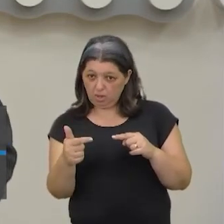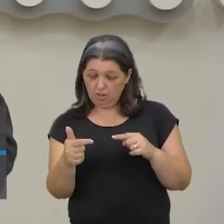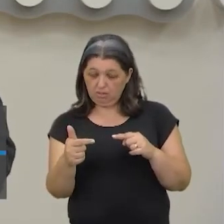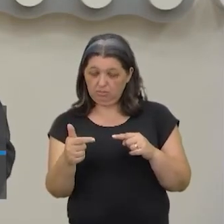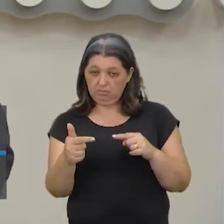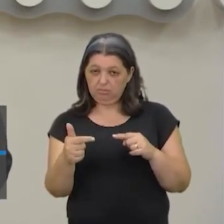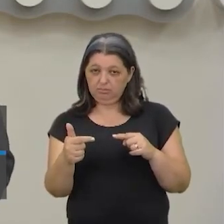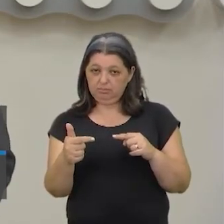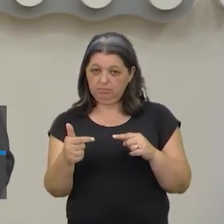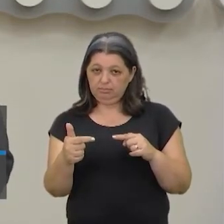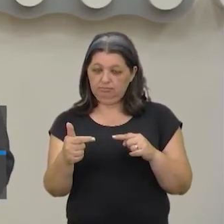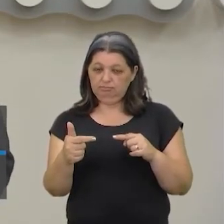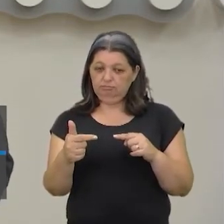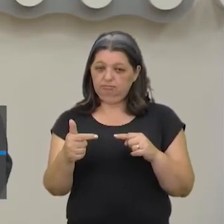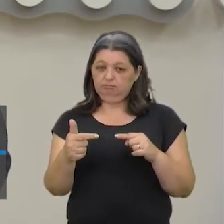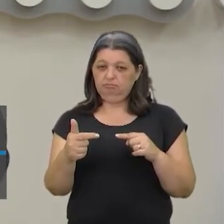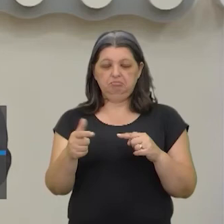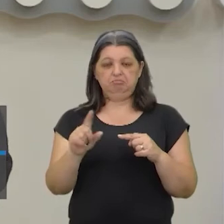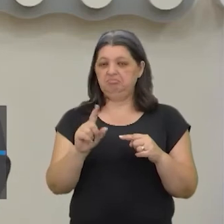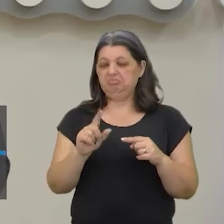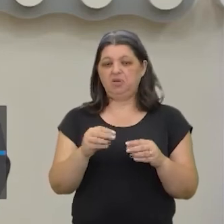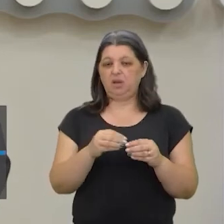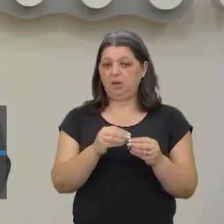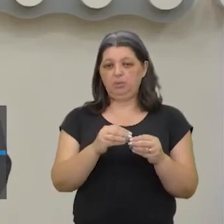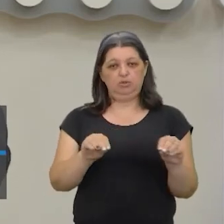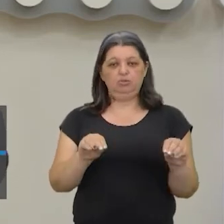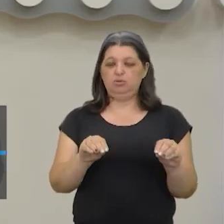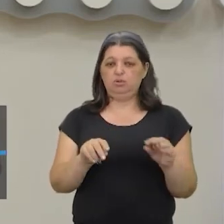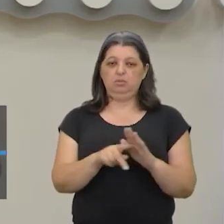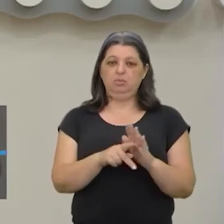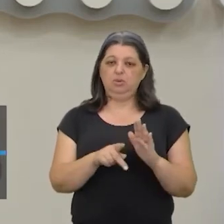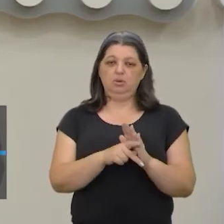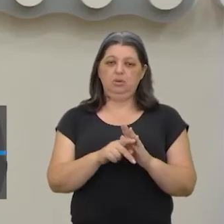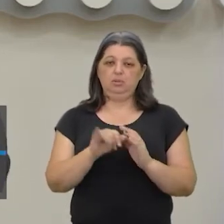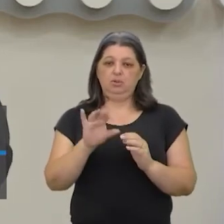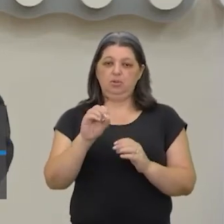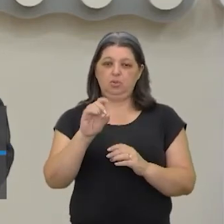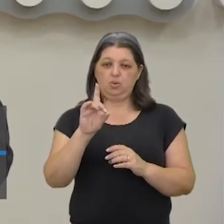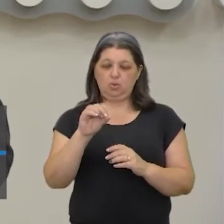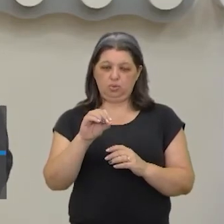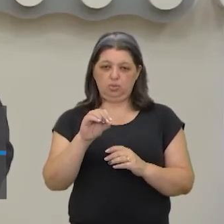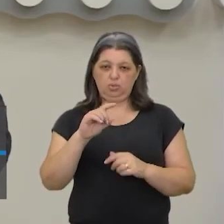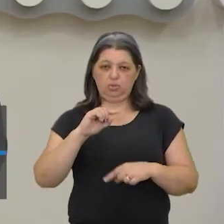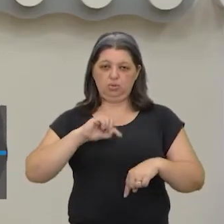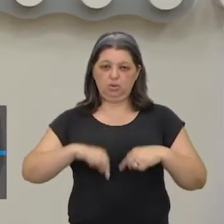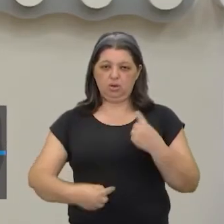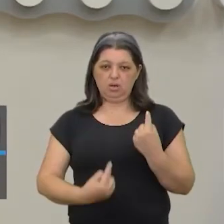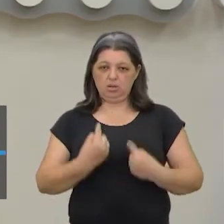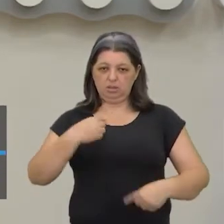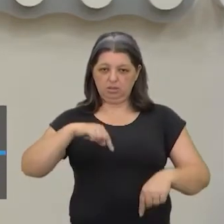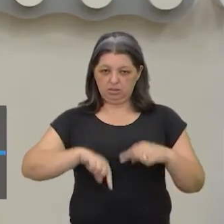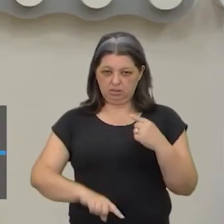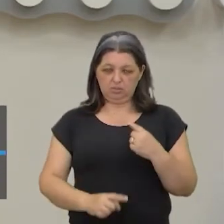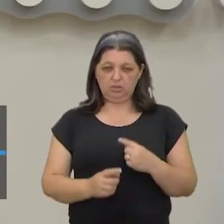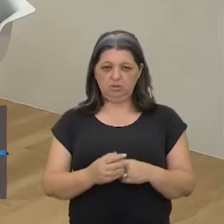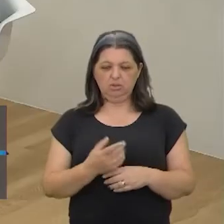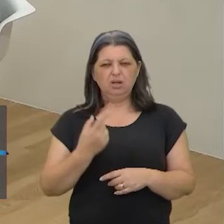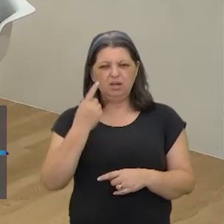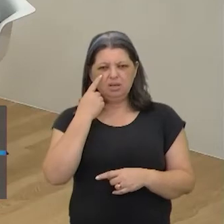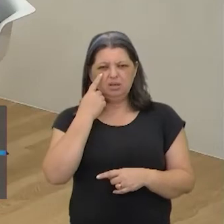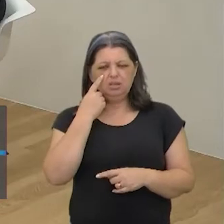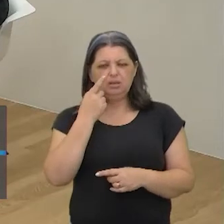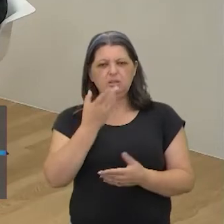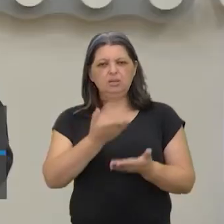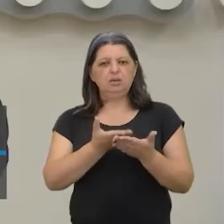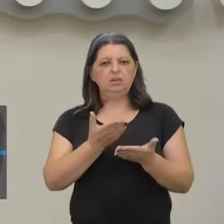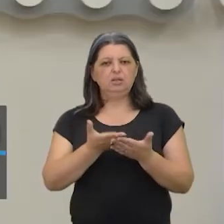ele não vai interferir nessa parte de iodo do organismo. Então, só o sal iodado. Até foi discutido, não sei se lembra um tempo,